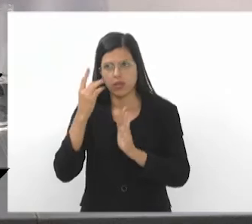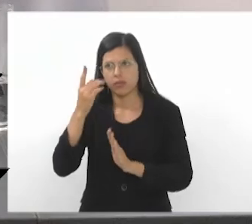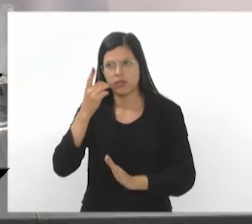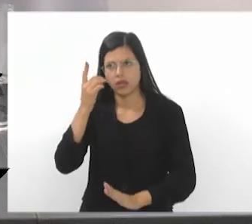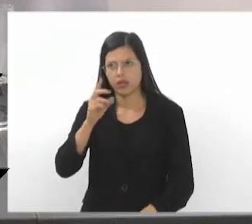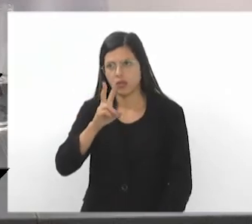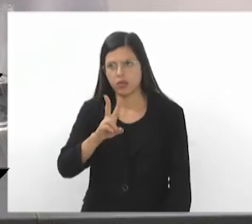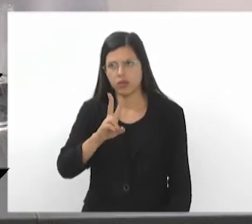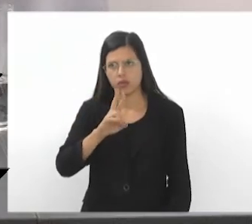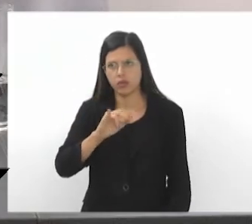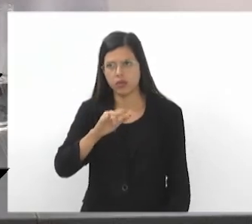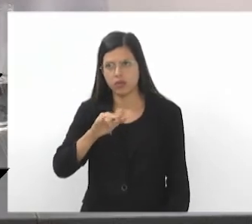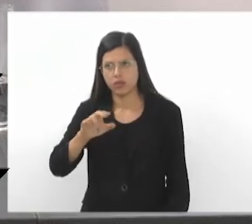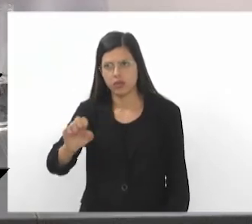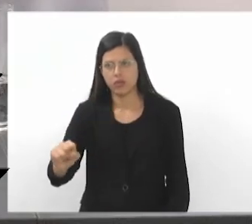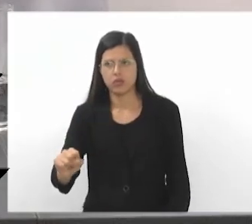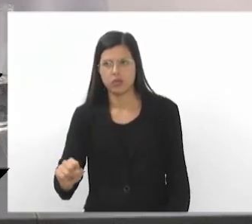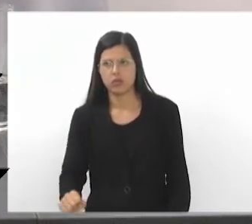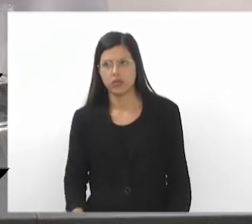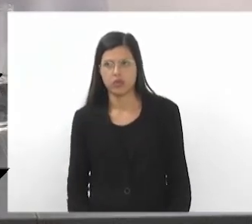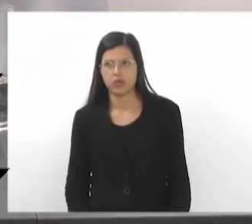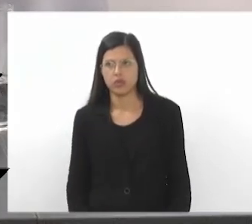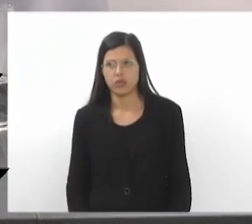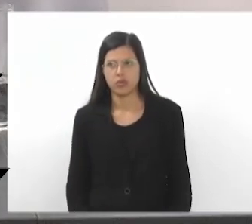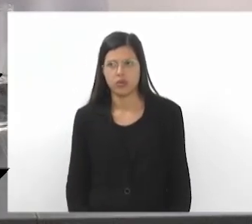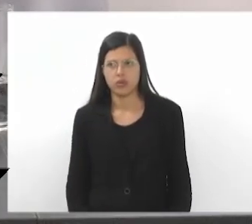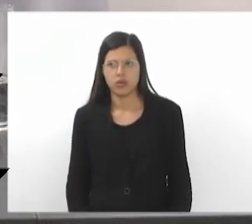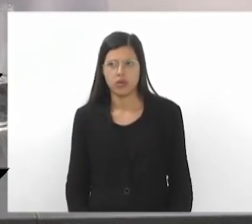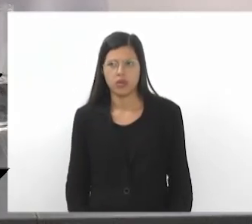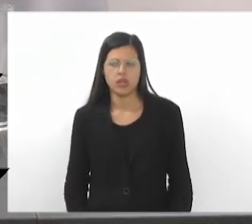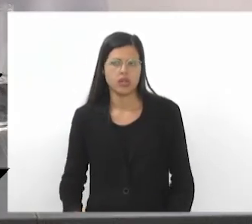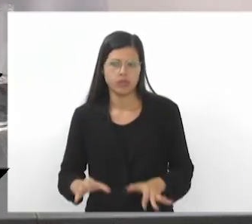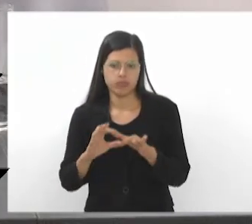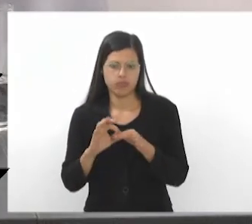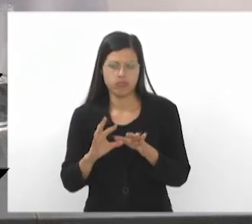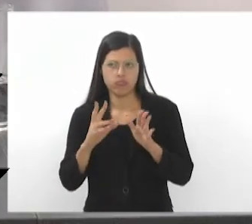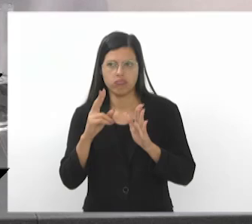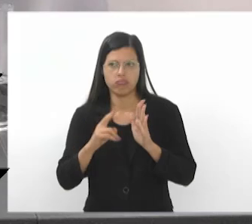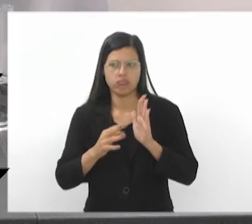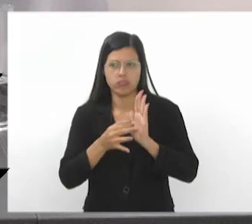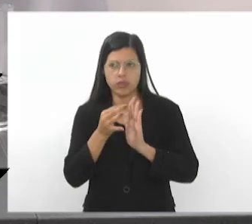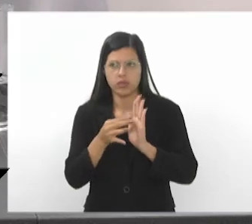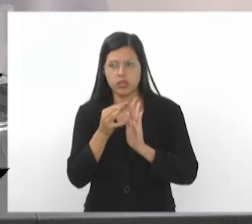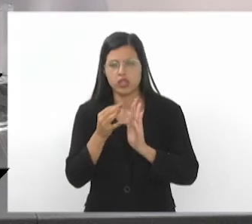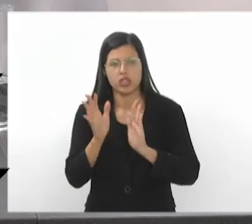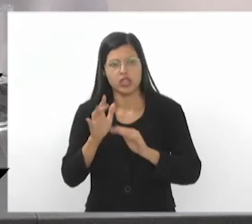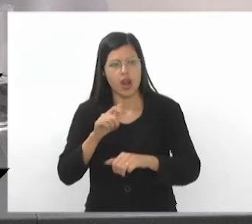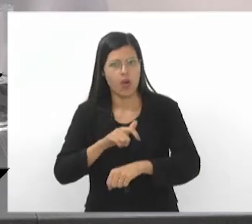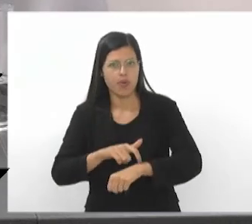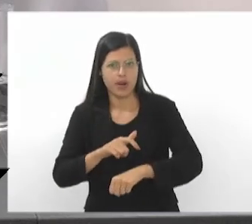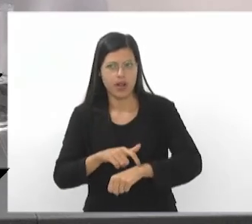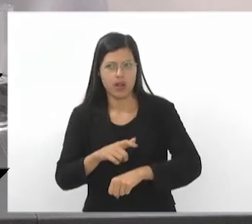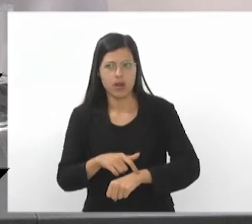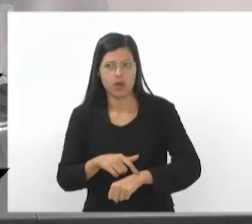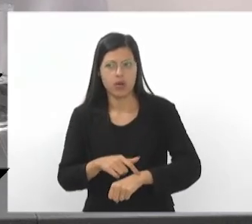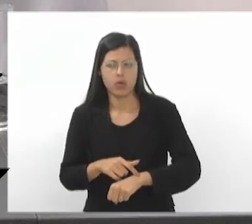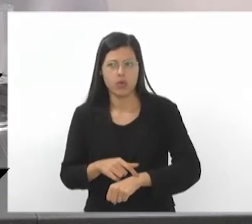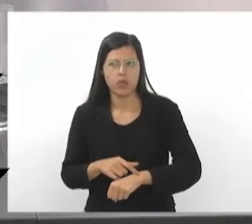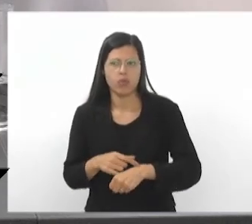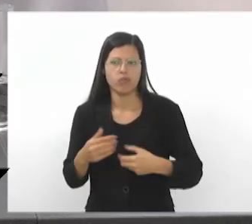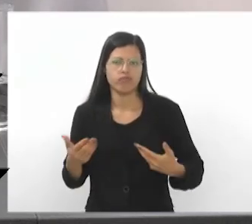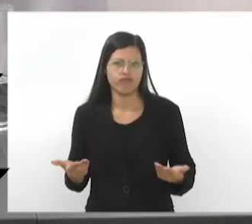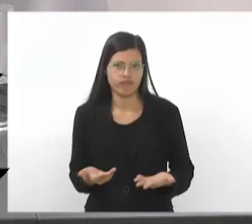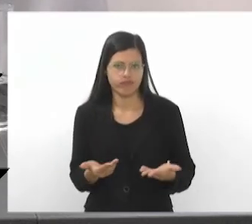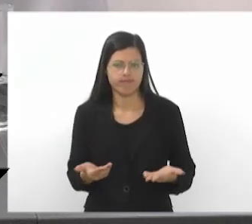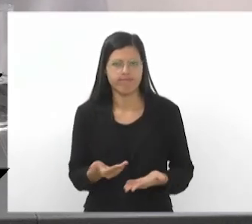Cozzolino, que, muito embora tenha permitido que fosse dado o parecer, a gente já está em cima da hora. Eu vou passar aqui